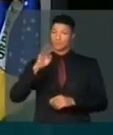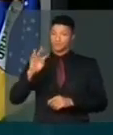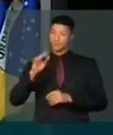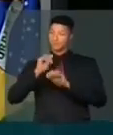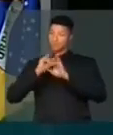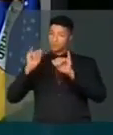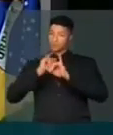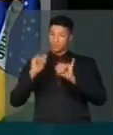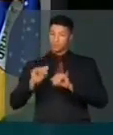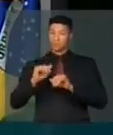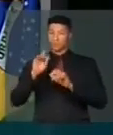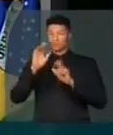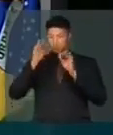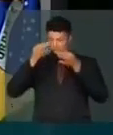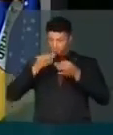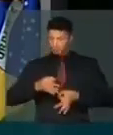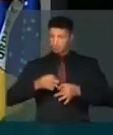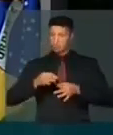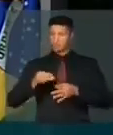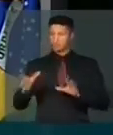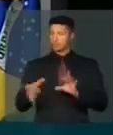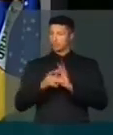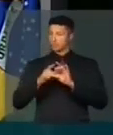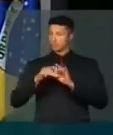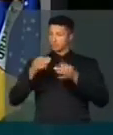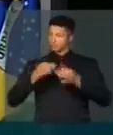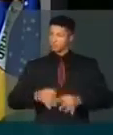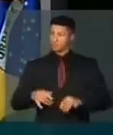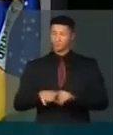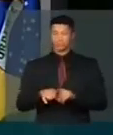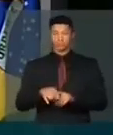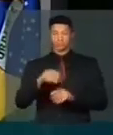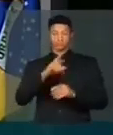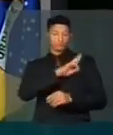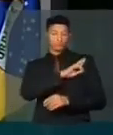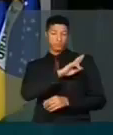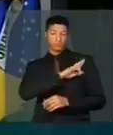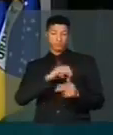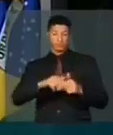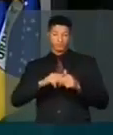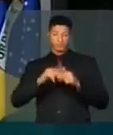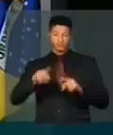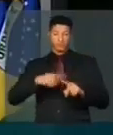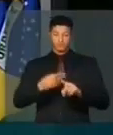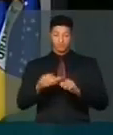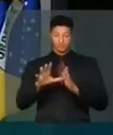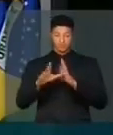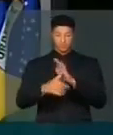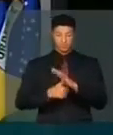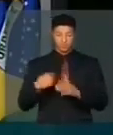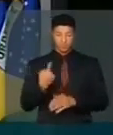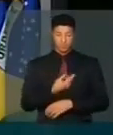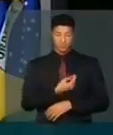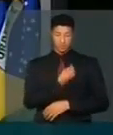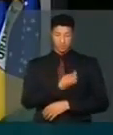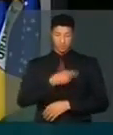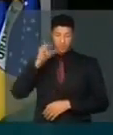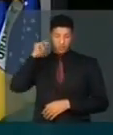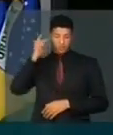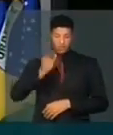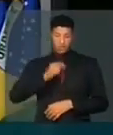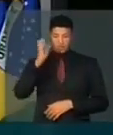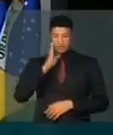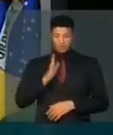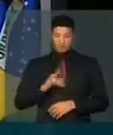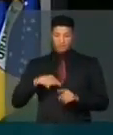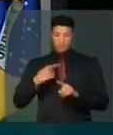que se disse honesto, íntegro, correto e que é responsável pela maior roubalheira que nós vimos na história do Brasil e